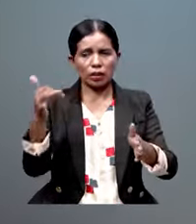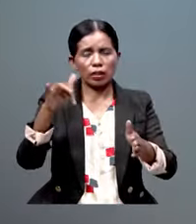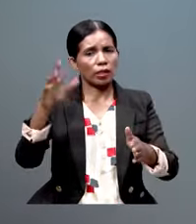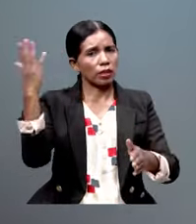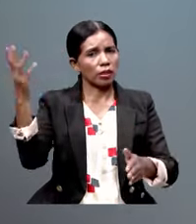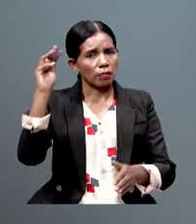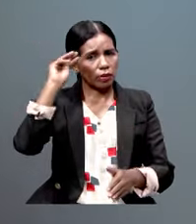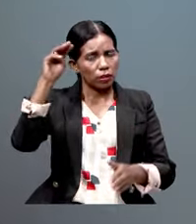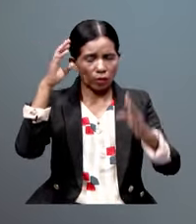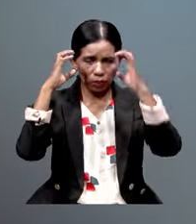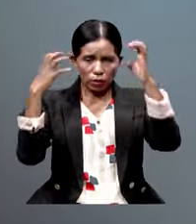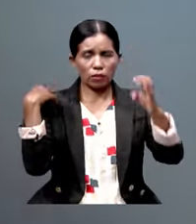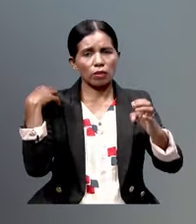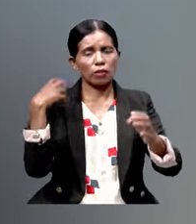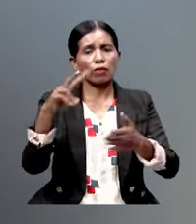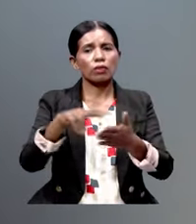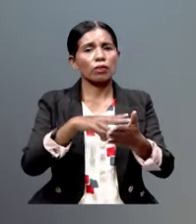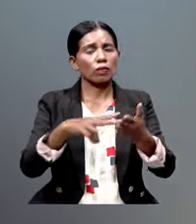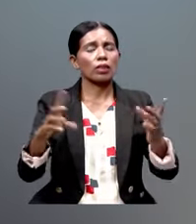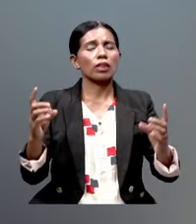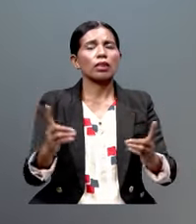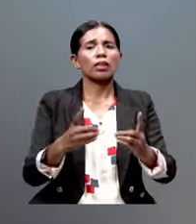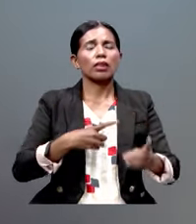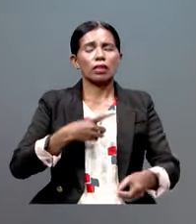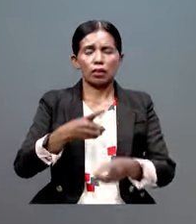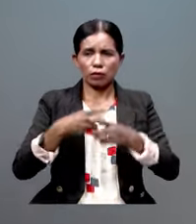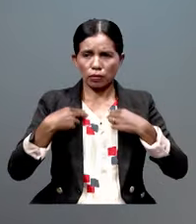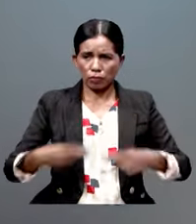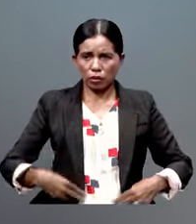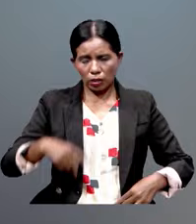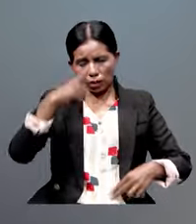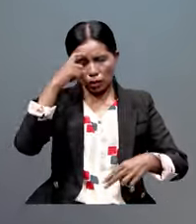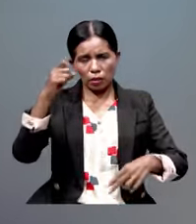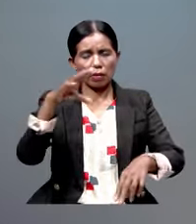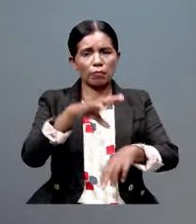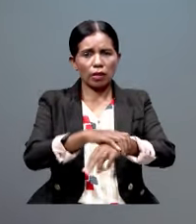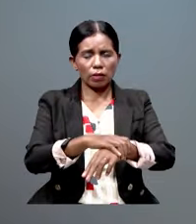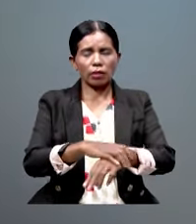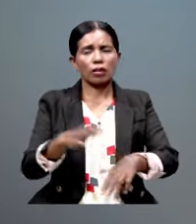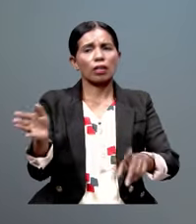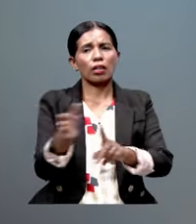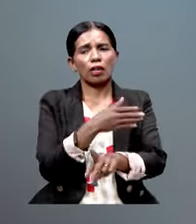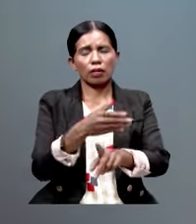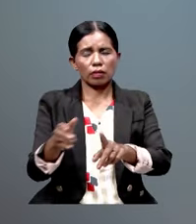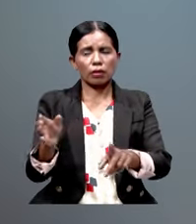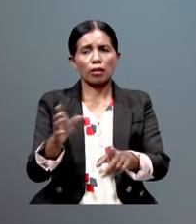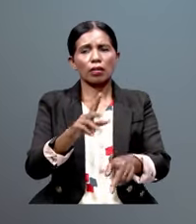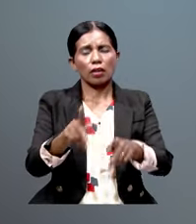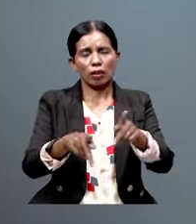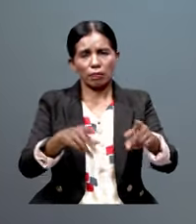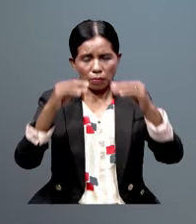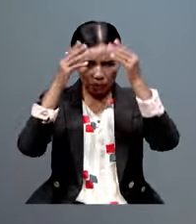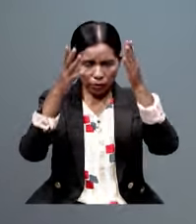Ministério da Educação ne viola direitos humanos. Também membro PNTL CIRA atua ho torturação ho de resulta professor contratado balung